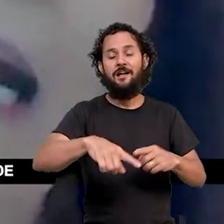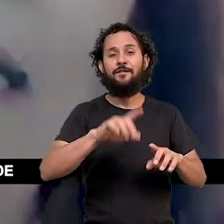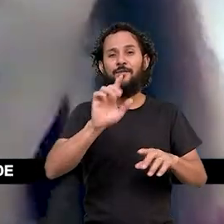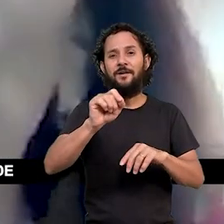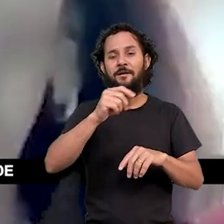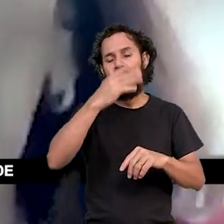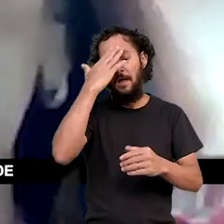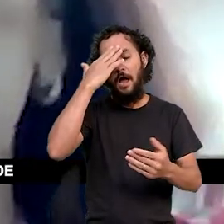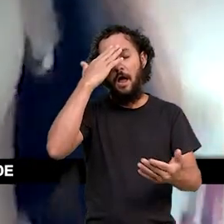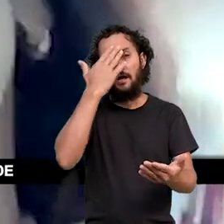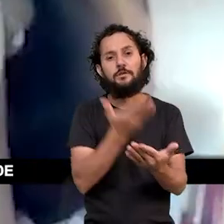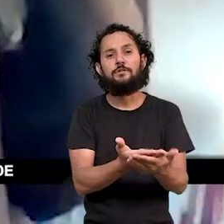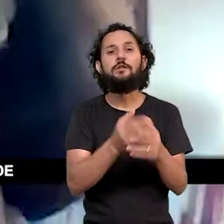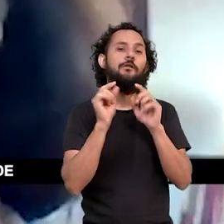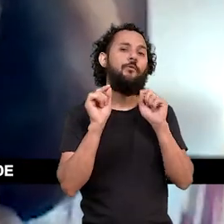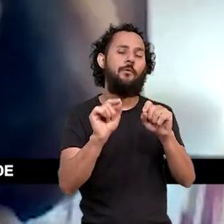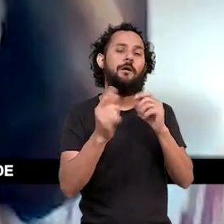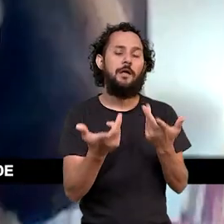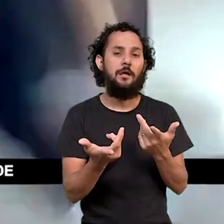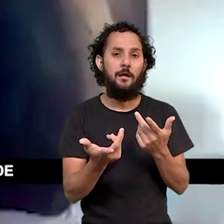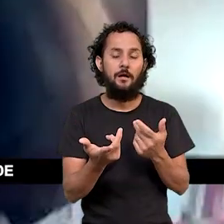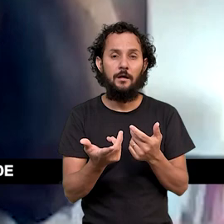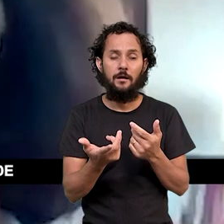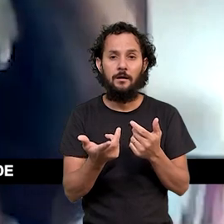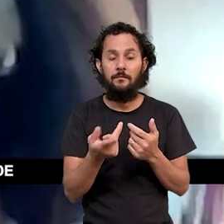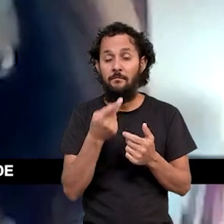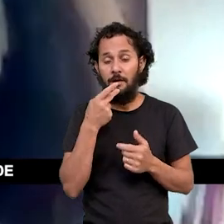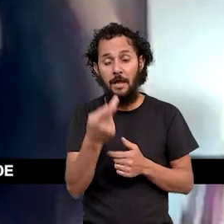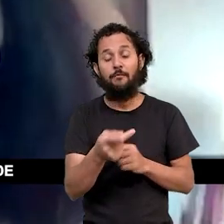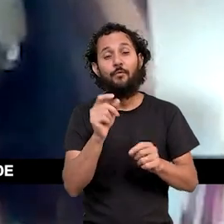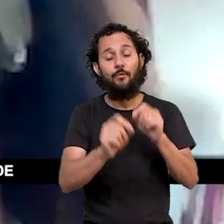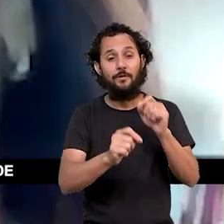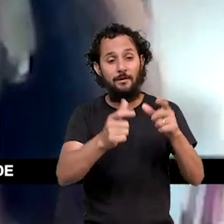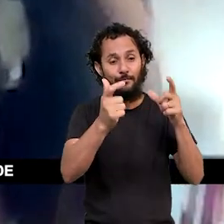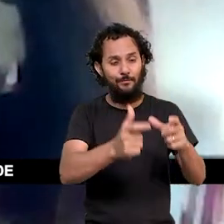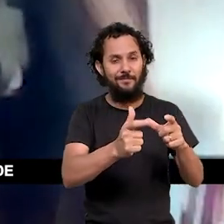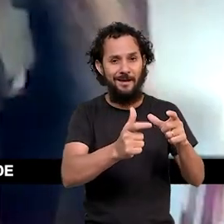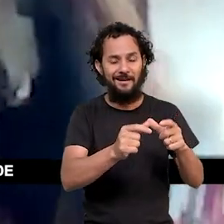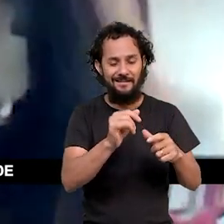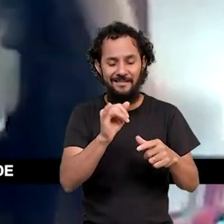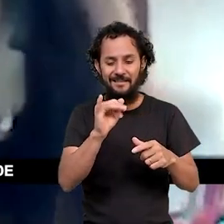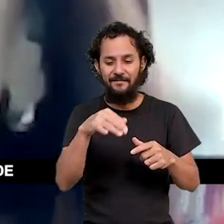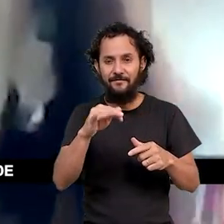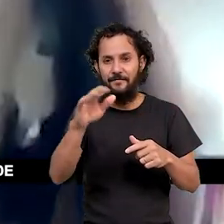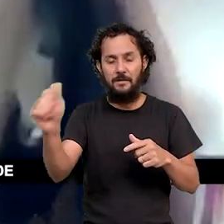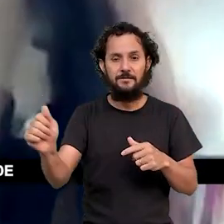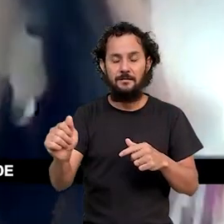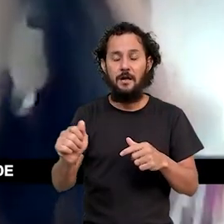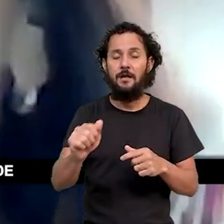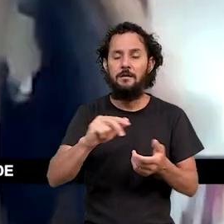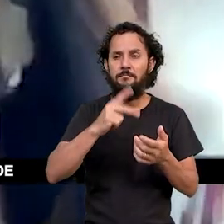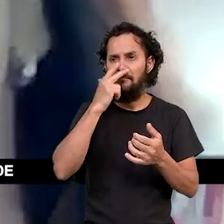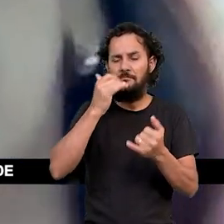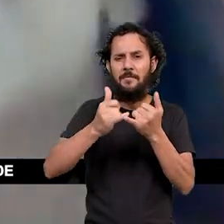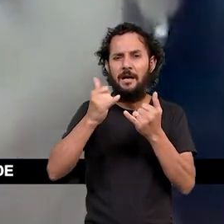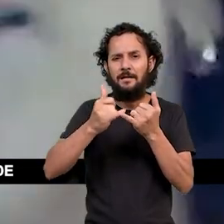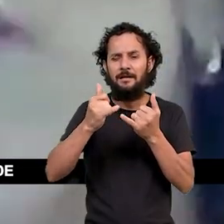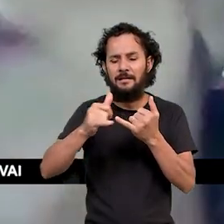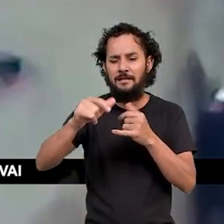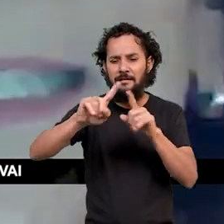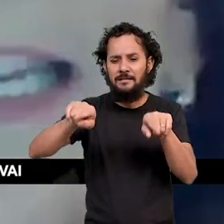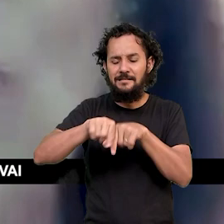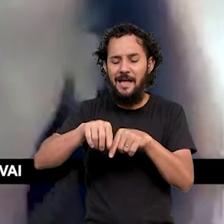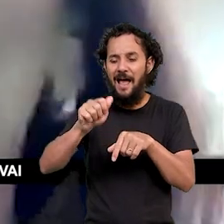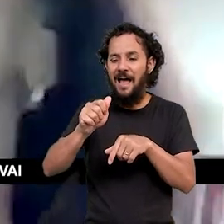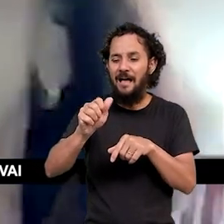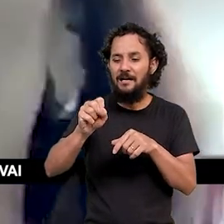que acreditavam que esses jardins de infância, eles tinham assim, semelhança às salas